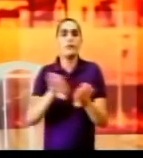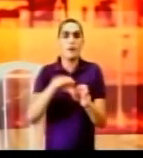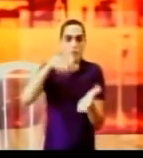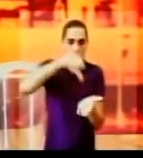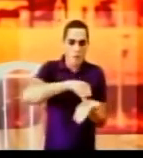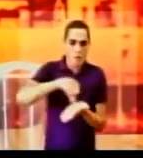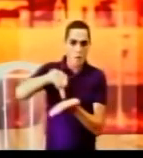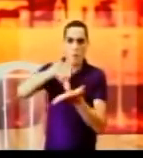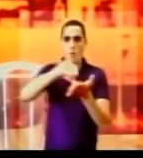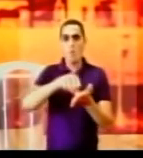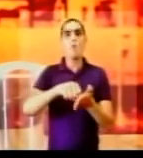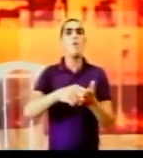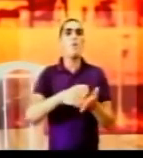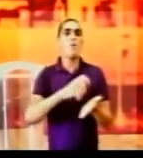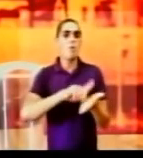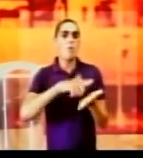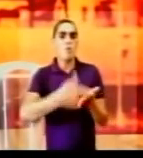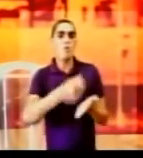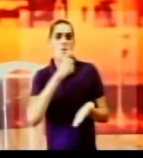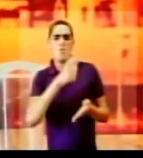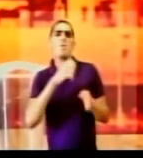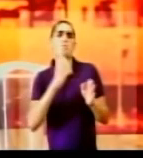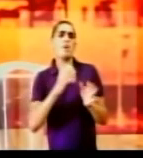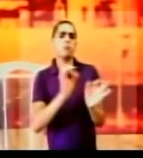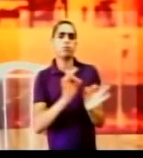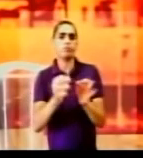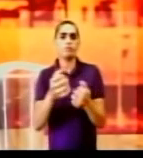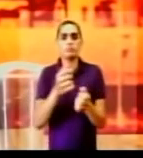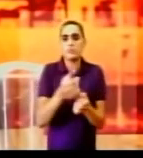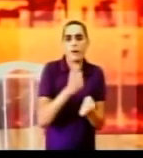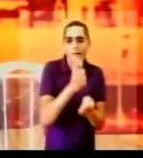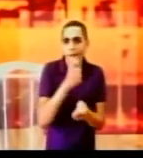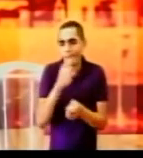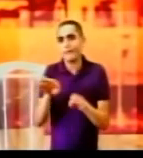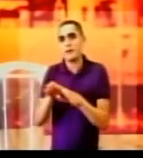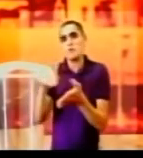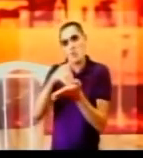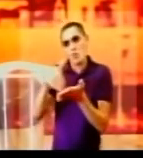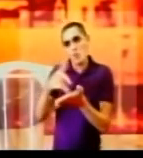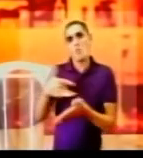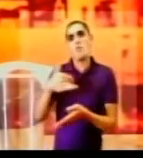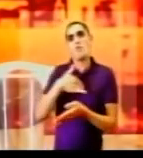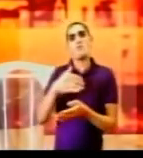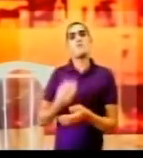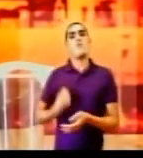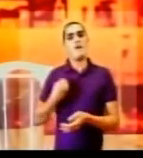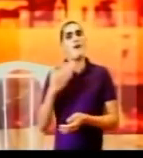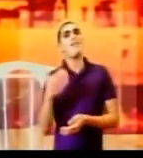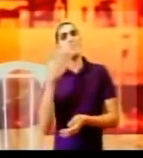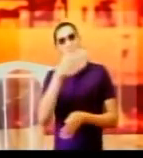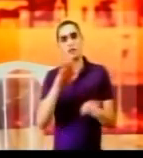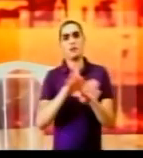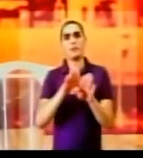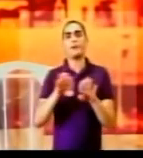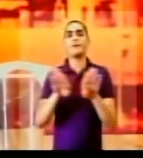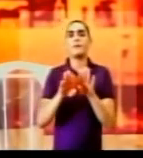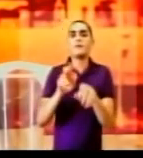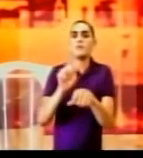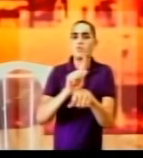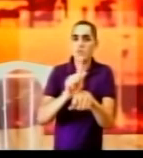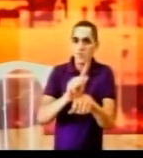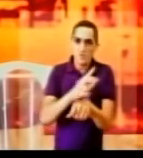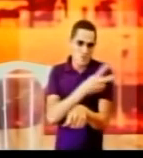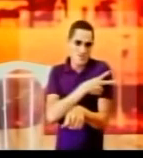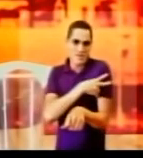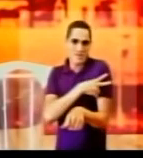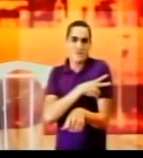A imprensa vai poder acompanhar lá no recinto de exposições, o nosso secretário de saúde estará lá, e também a gerente de imunização,